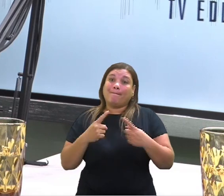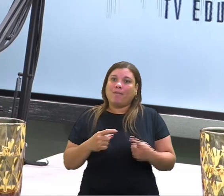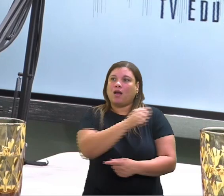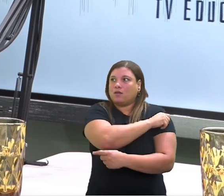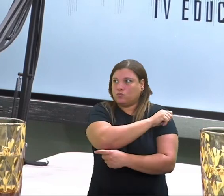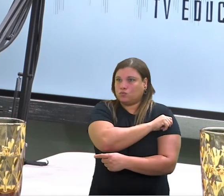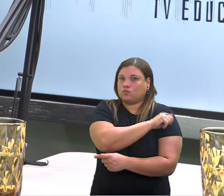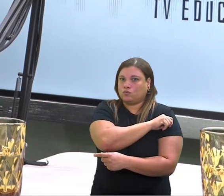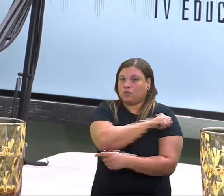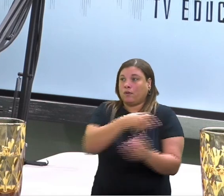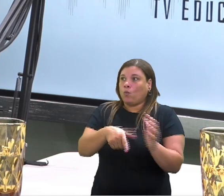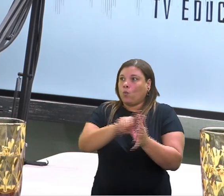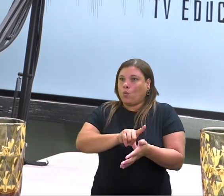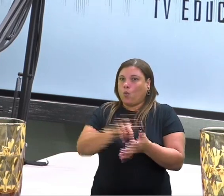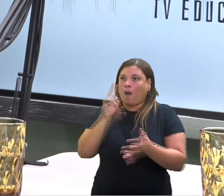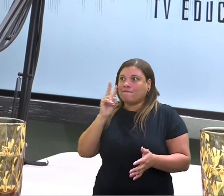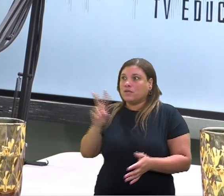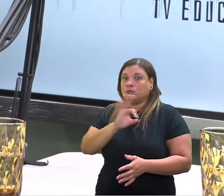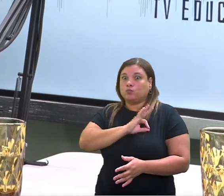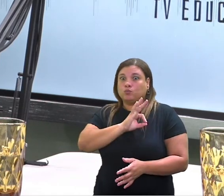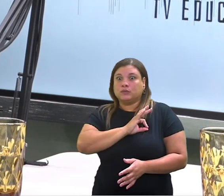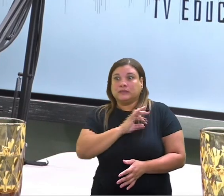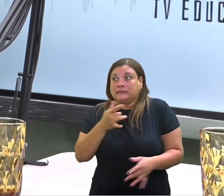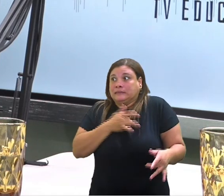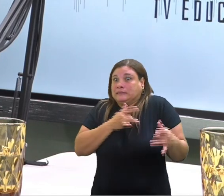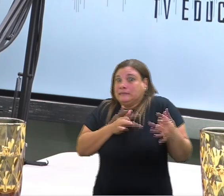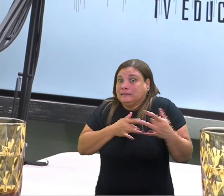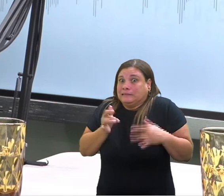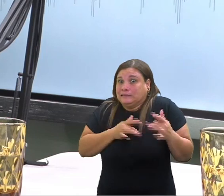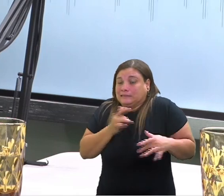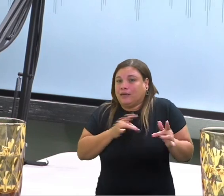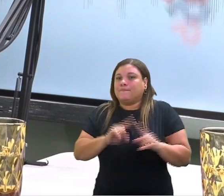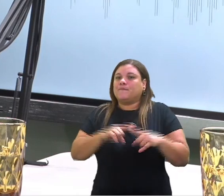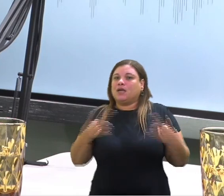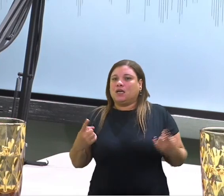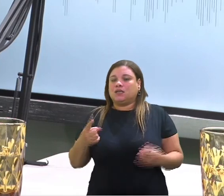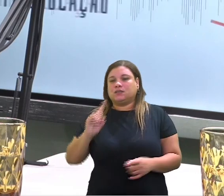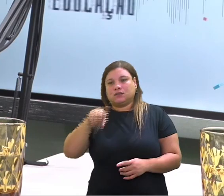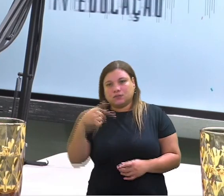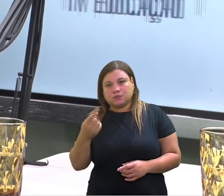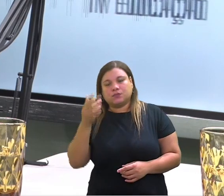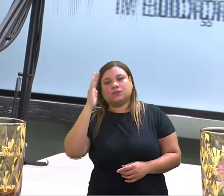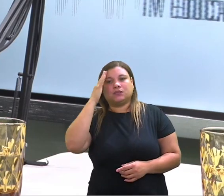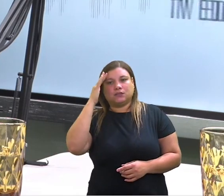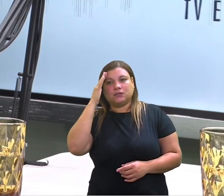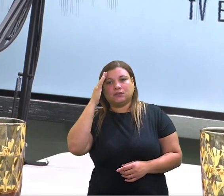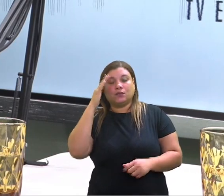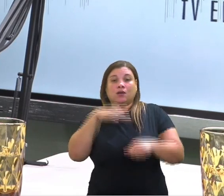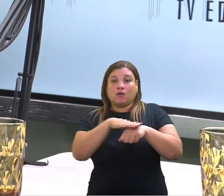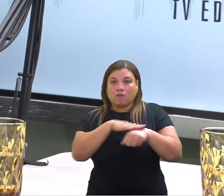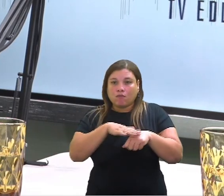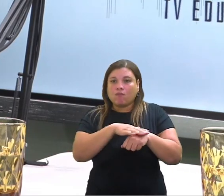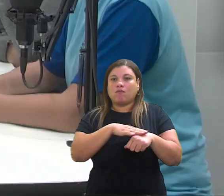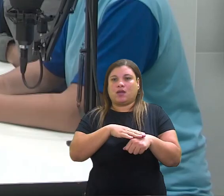para a escola, eles fizeram uma homenagem para a professora aí na frente da escola e pediram perdão de novo. Foi fantástico aquilo. Não